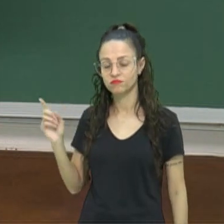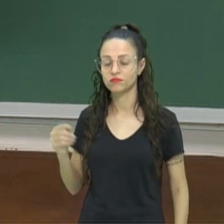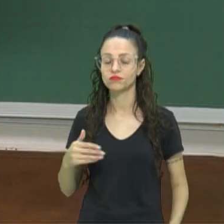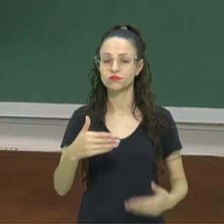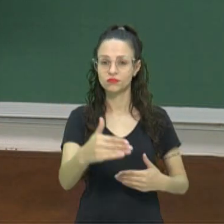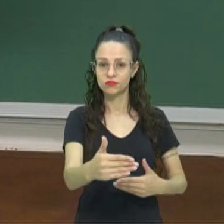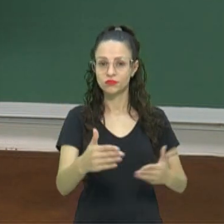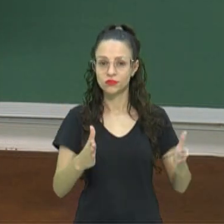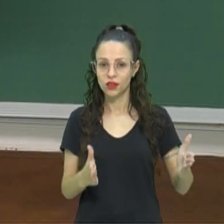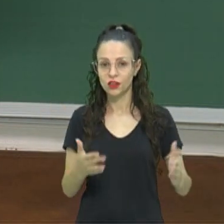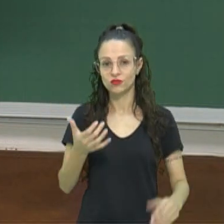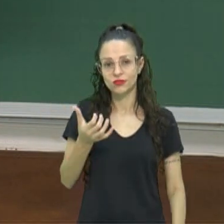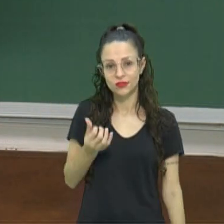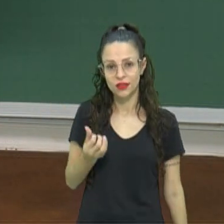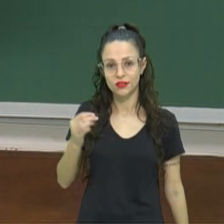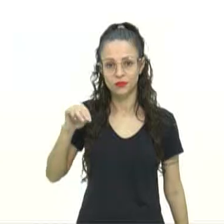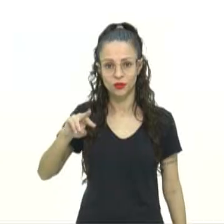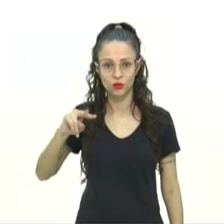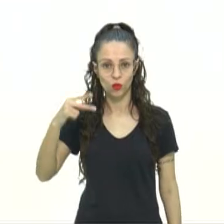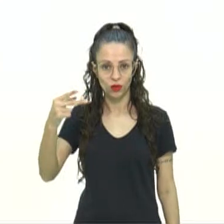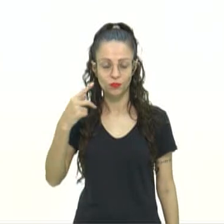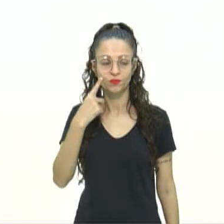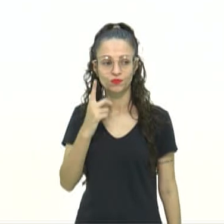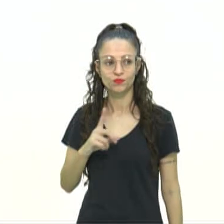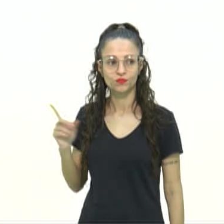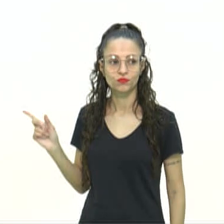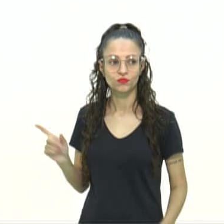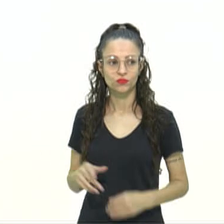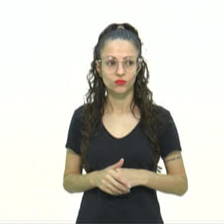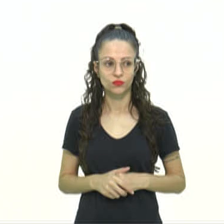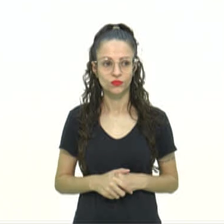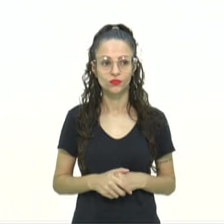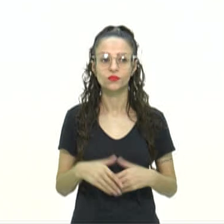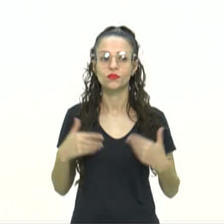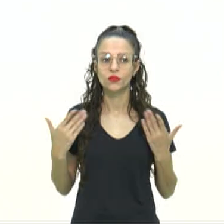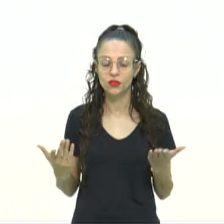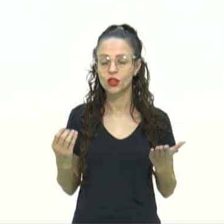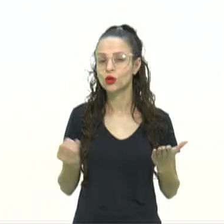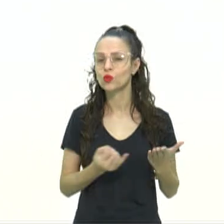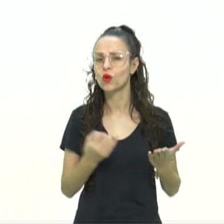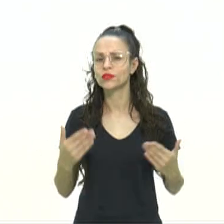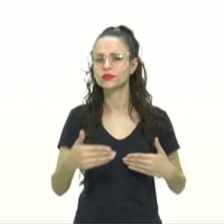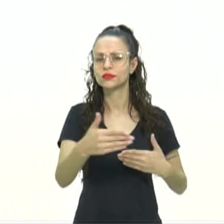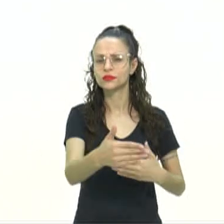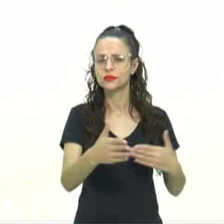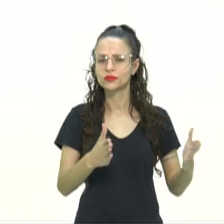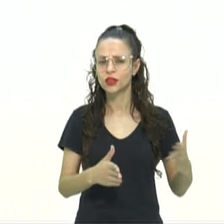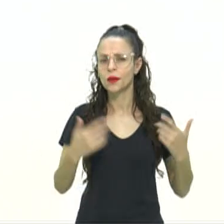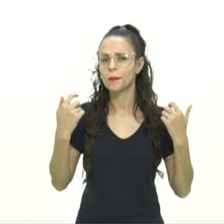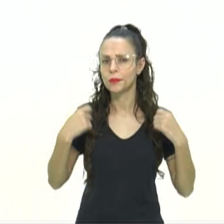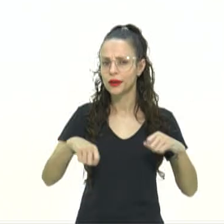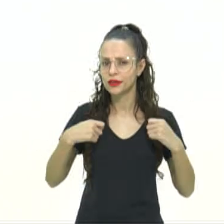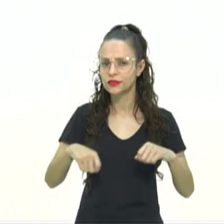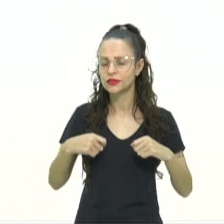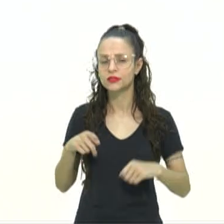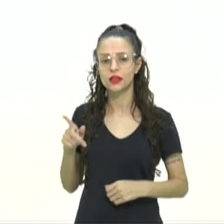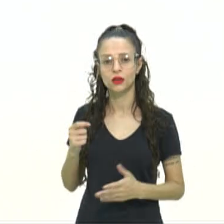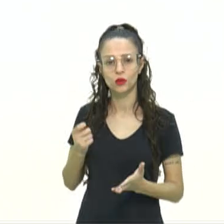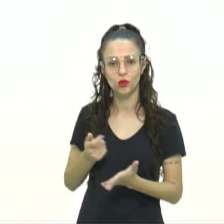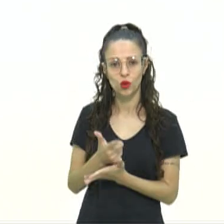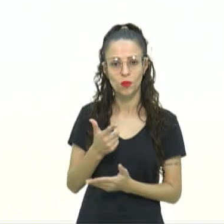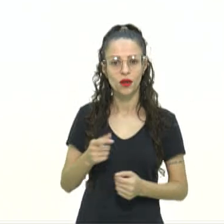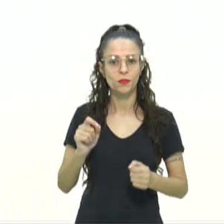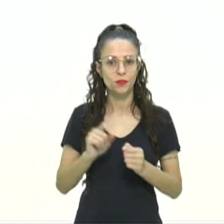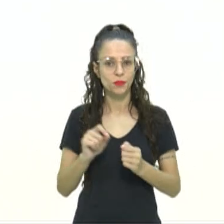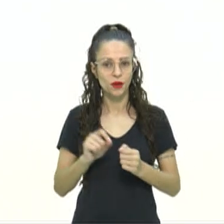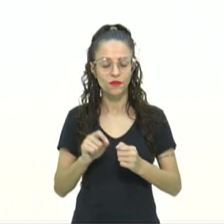caixas de 6 metros quadrados. Então, a pergunta é, logo, quantas caixas no mínimo serão necessárias ele comprar